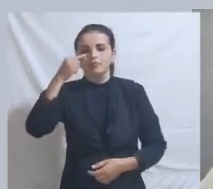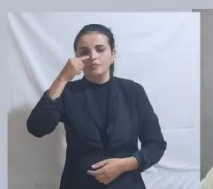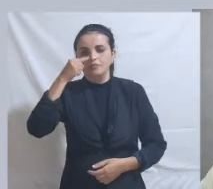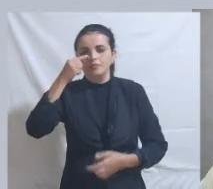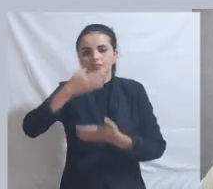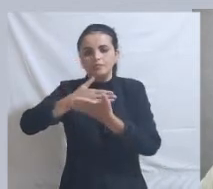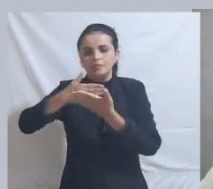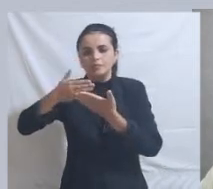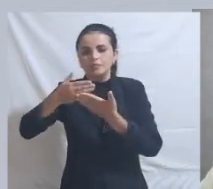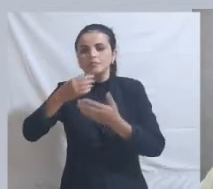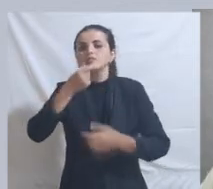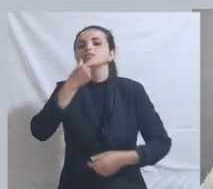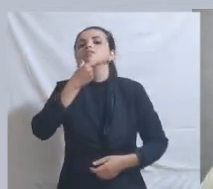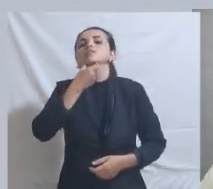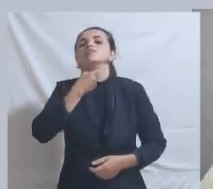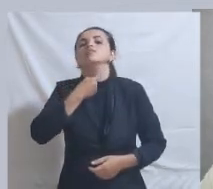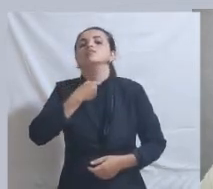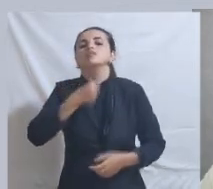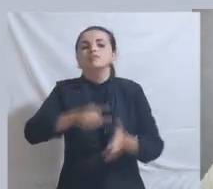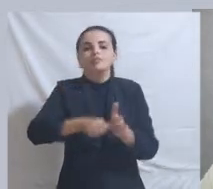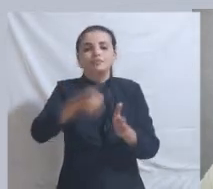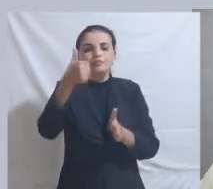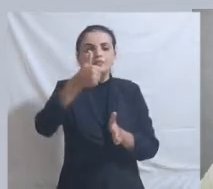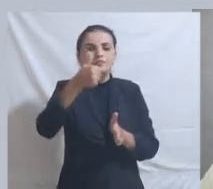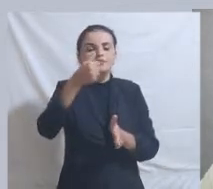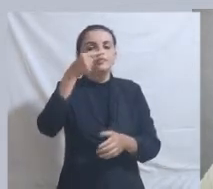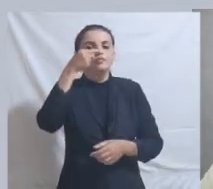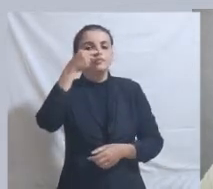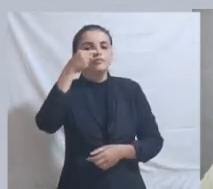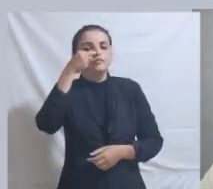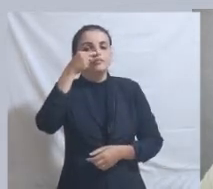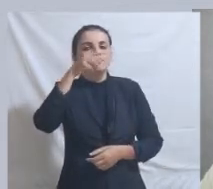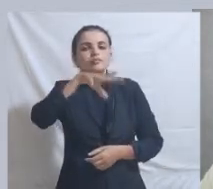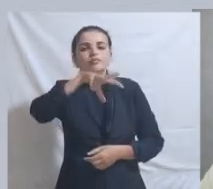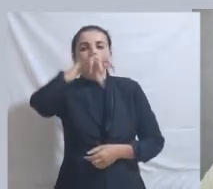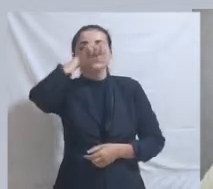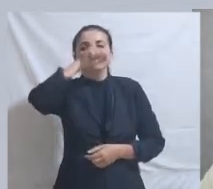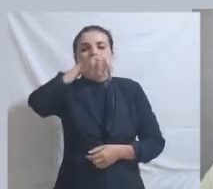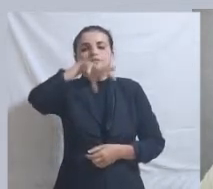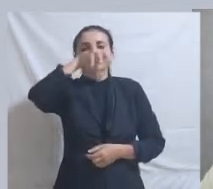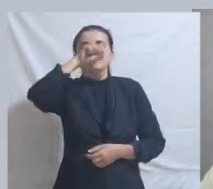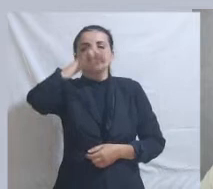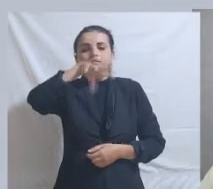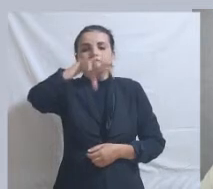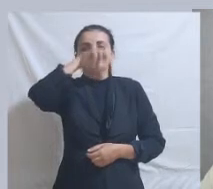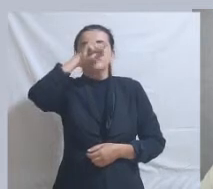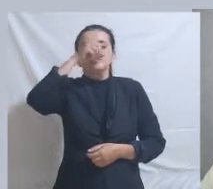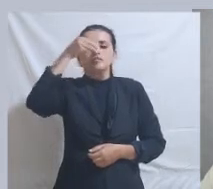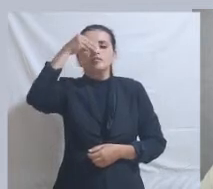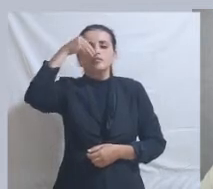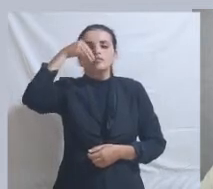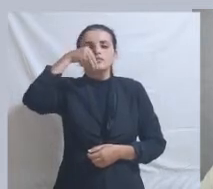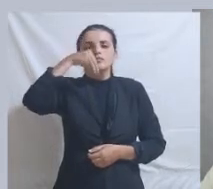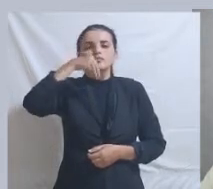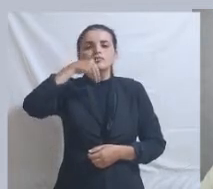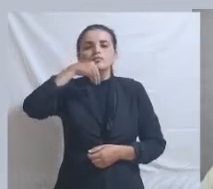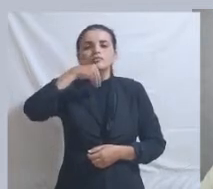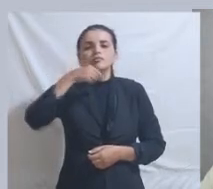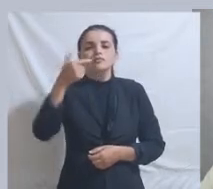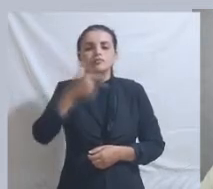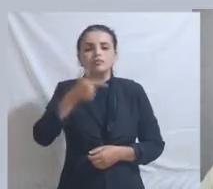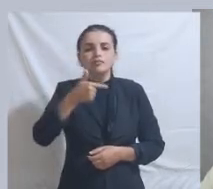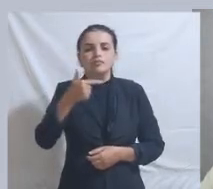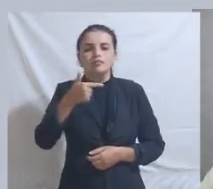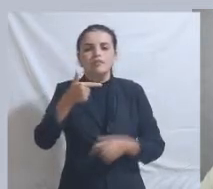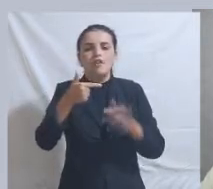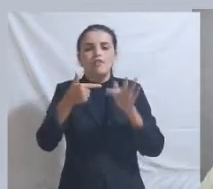faringe. Deixa eu pegar aqui o laser. Então, ó, ele entra no nosso nariz, ele passa pela nossa faringe. Daqui